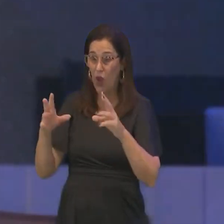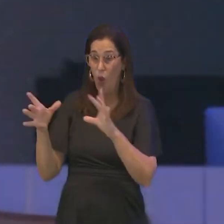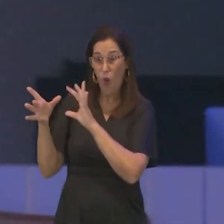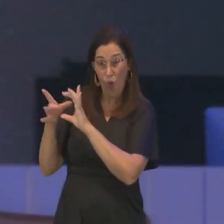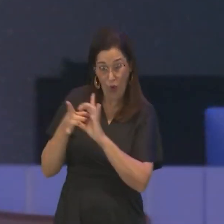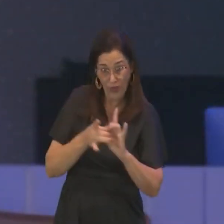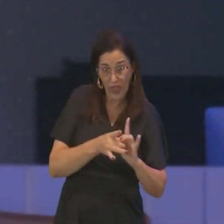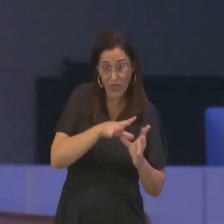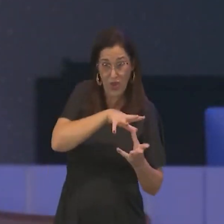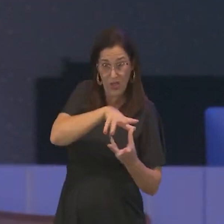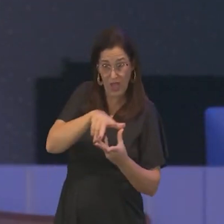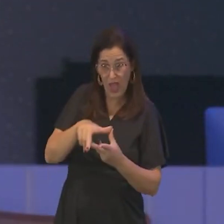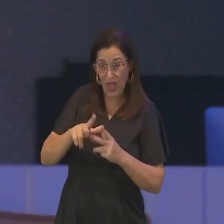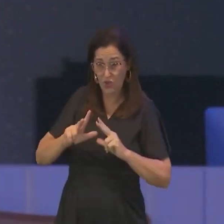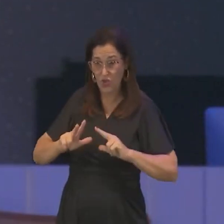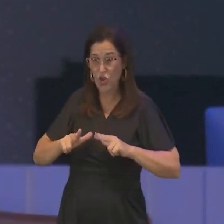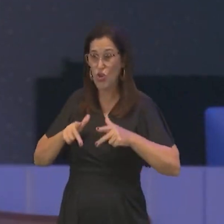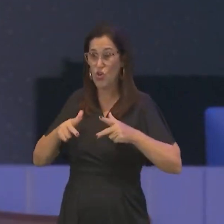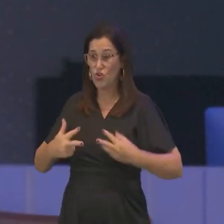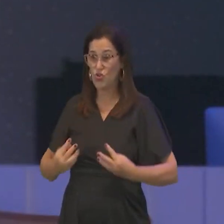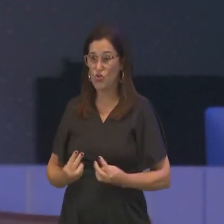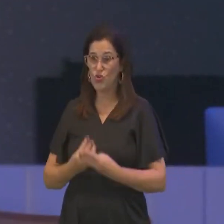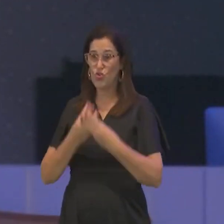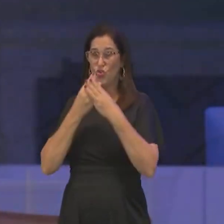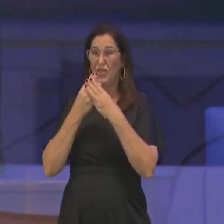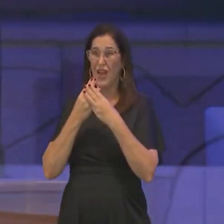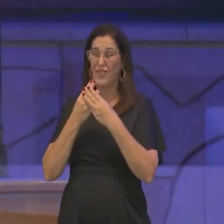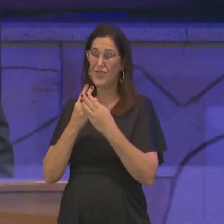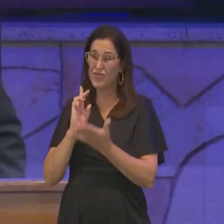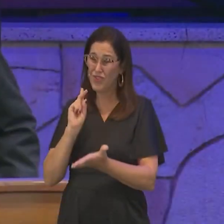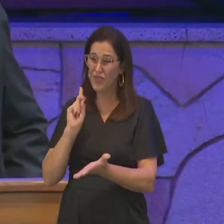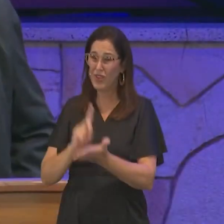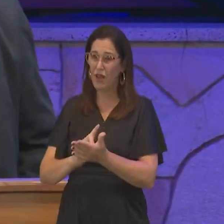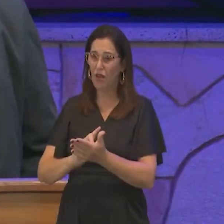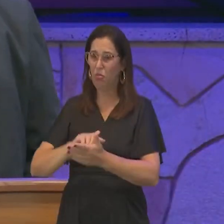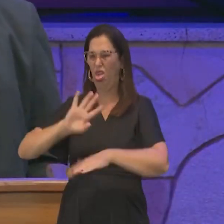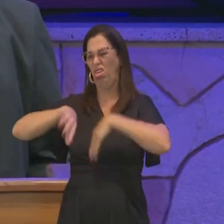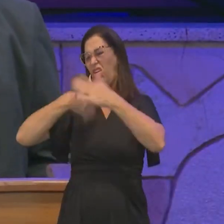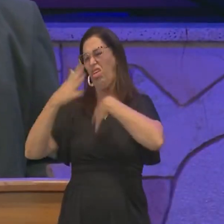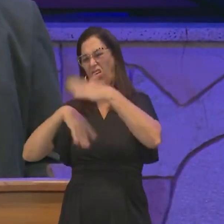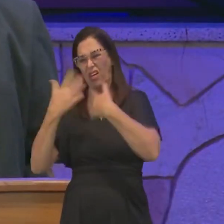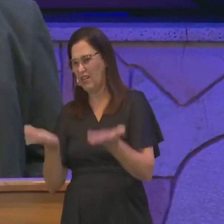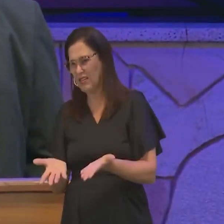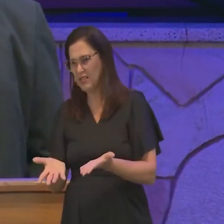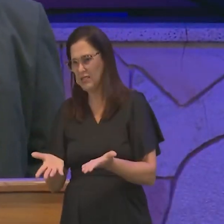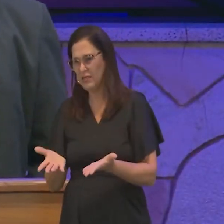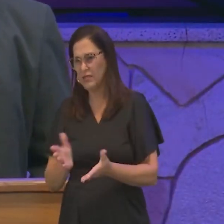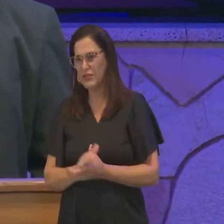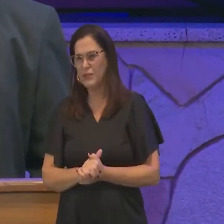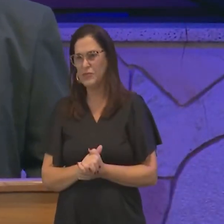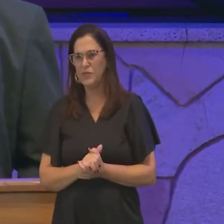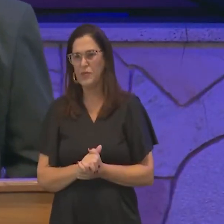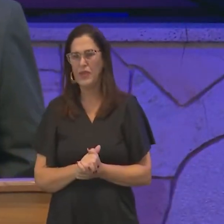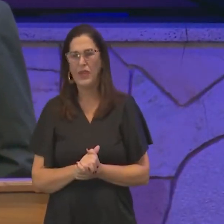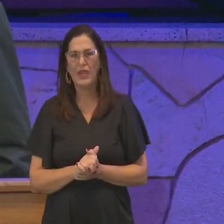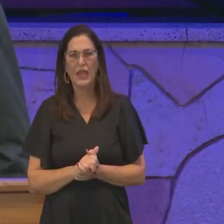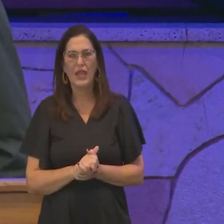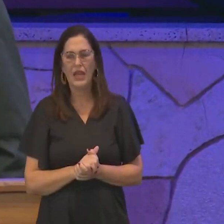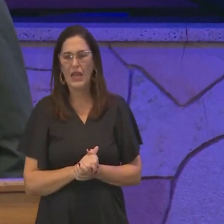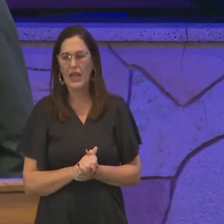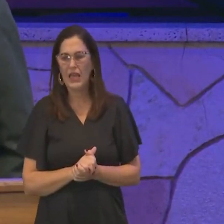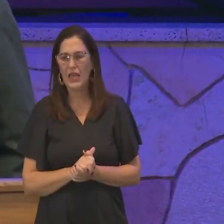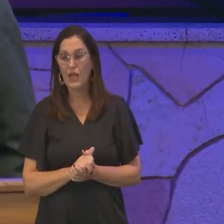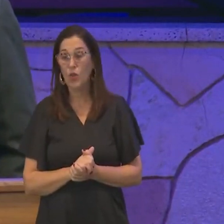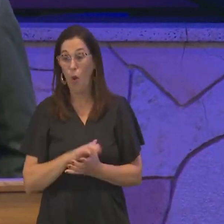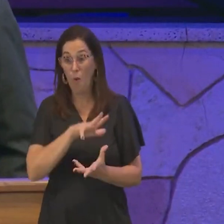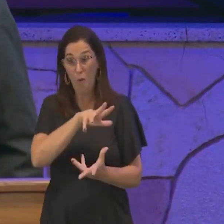seja, a terra de Judá, estava literalmente de cabeça para baixo. E este mundo em que vivemos,